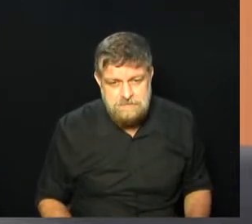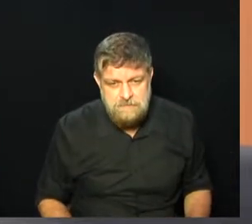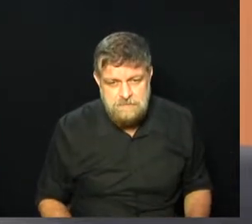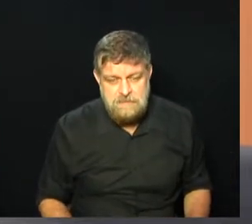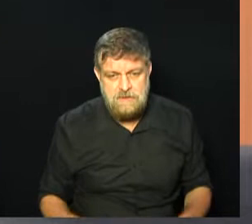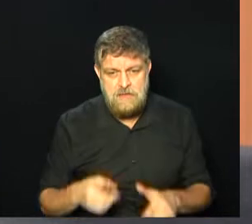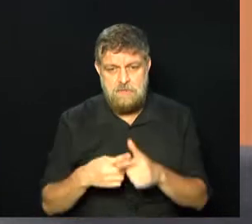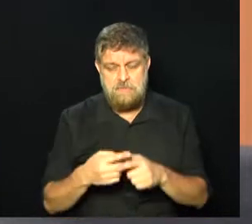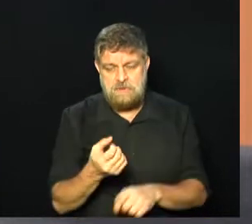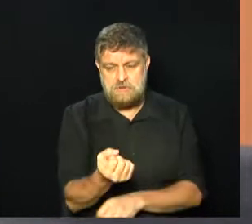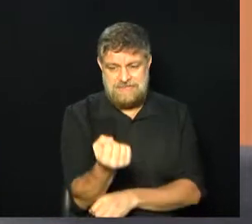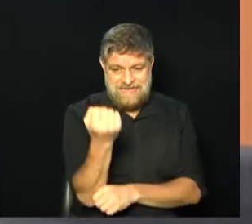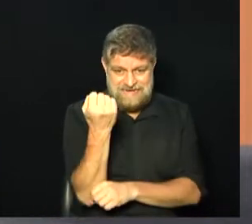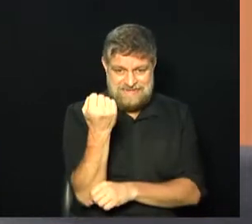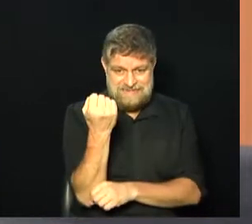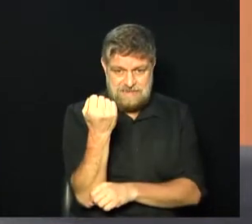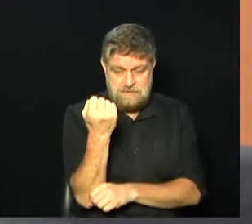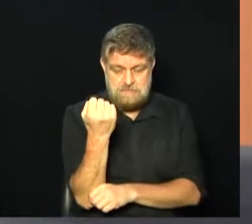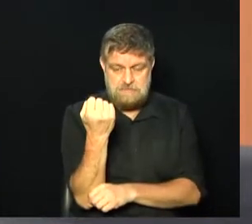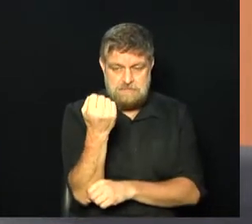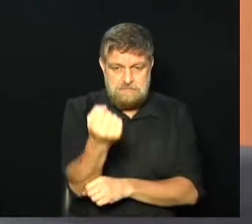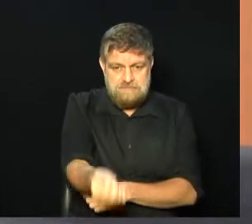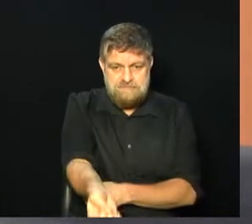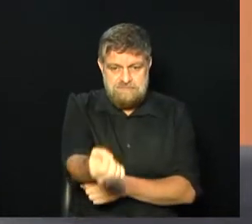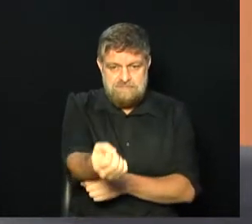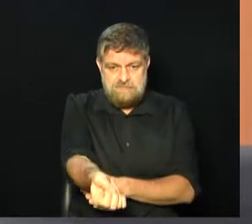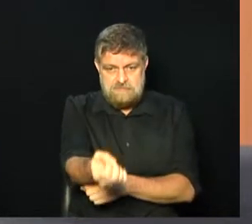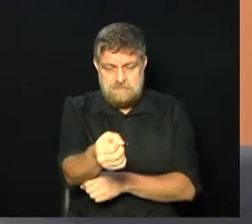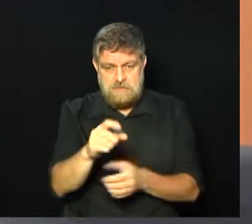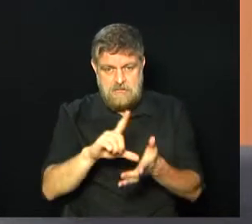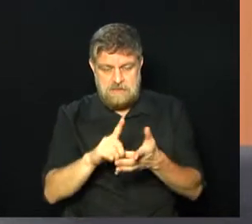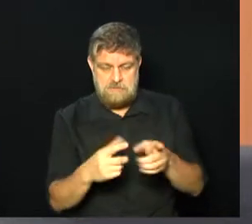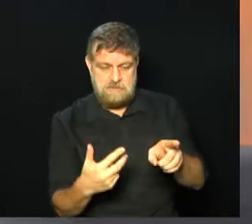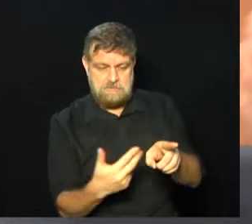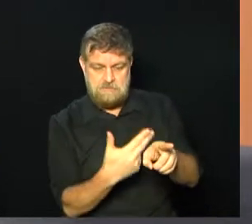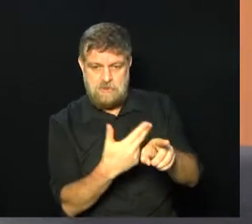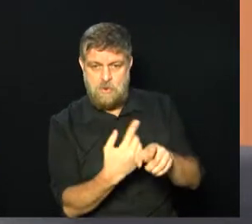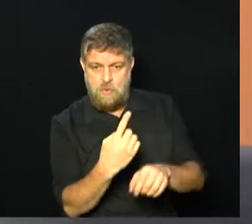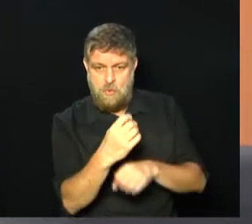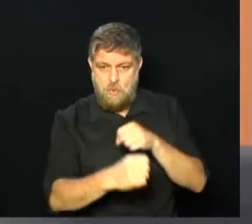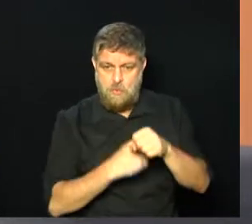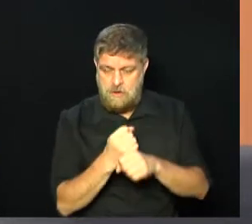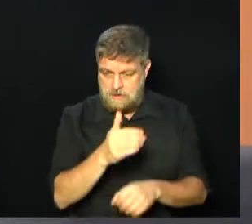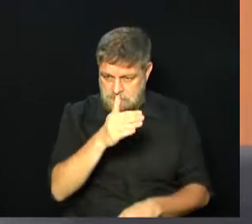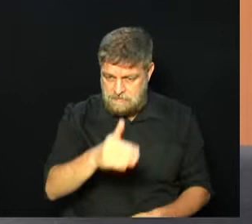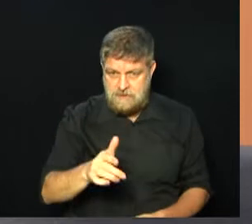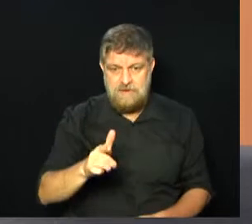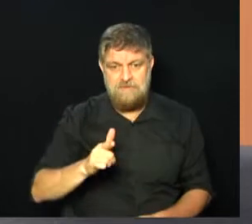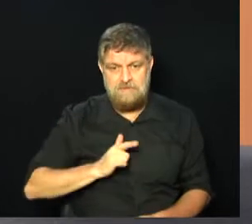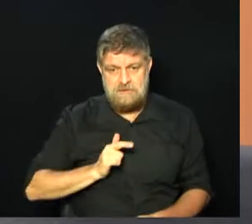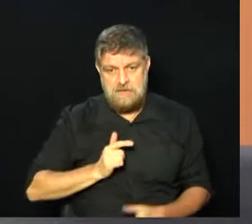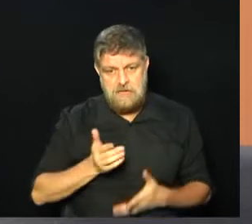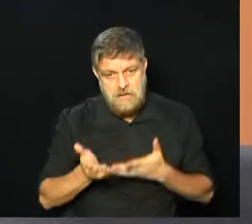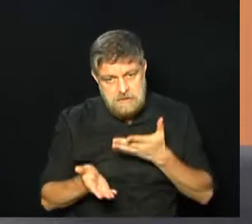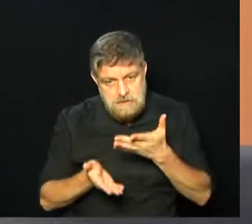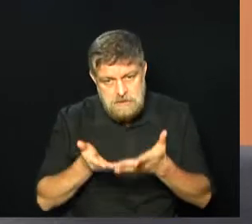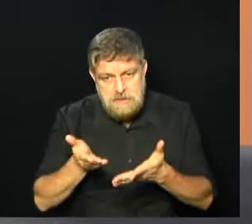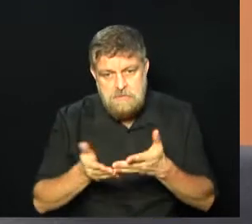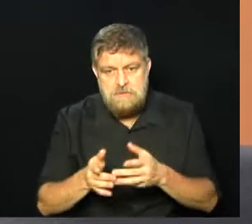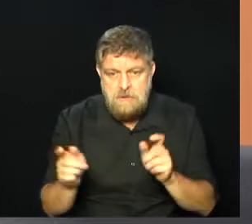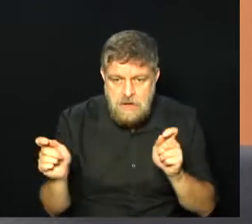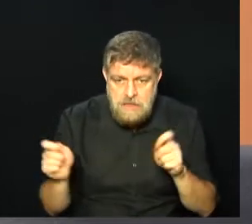problemas de ereção pós-cirurgias prostáticas, principalmente aqueles a partir de 1 ano e meio, você tem tratamentos que